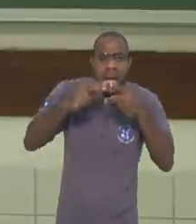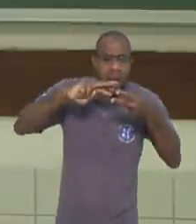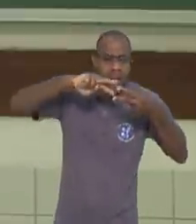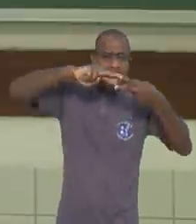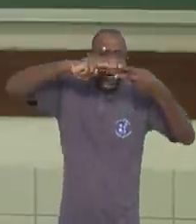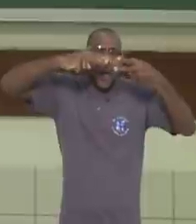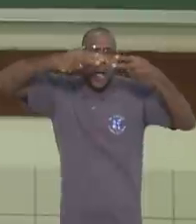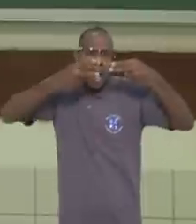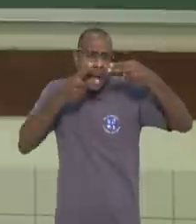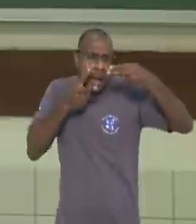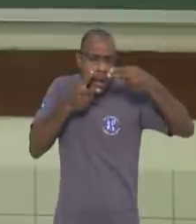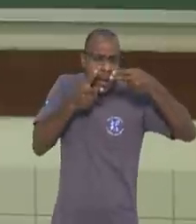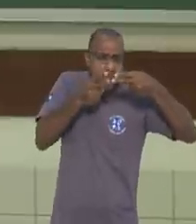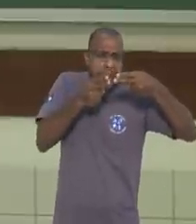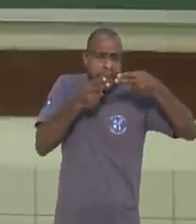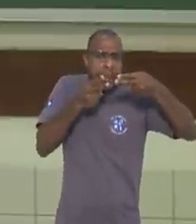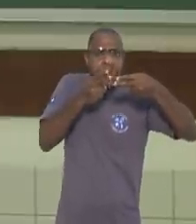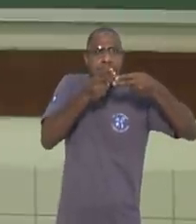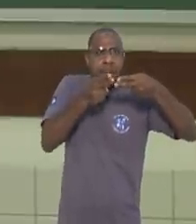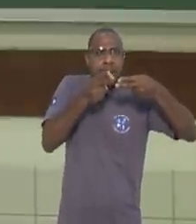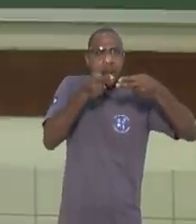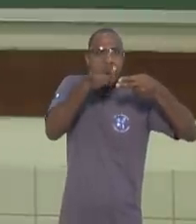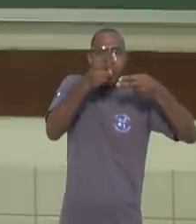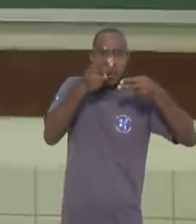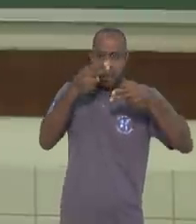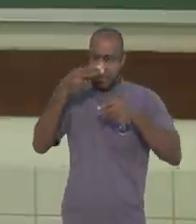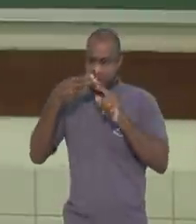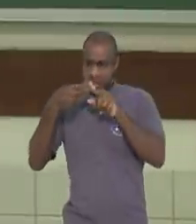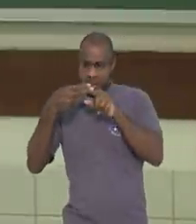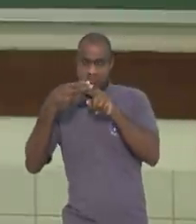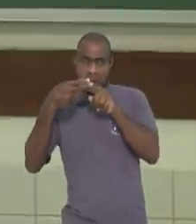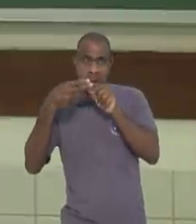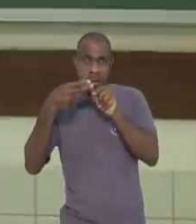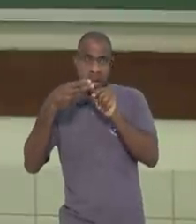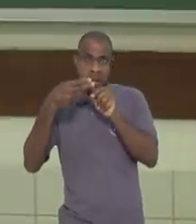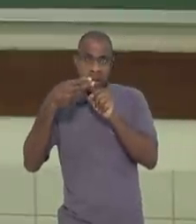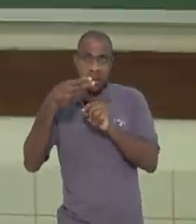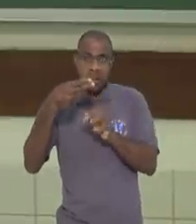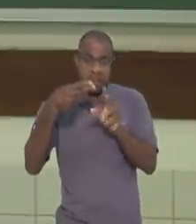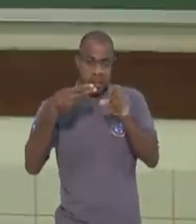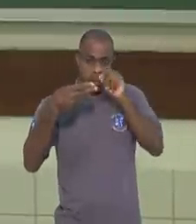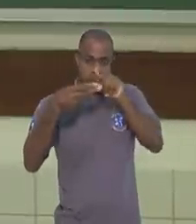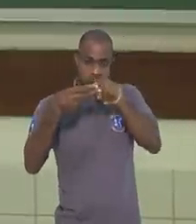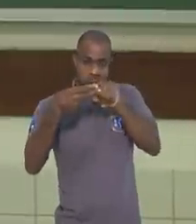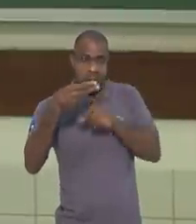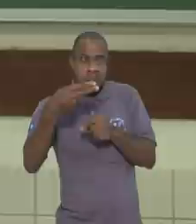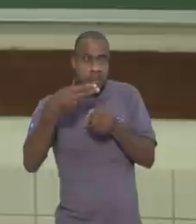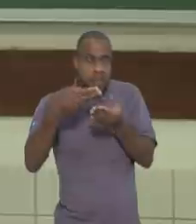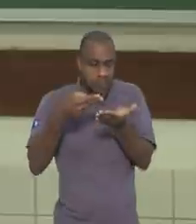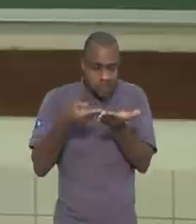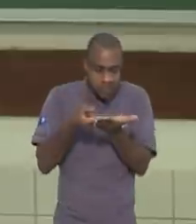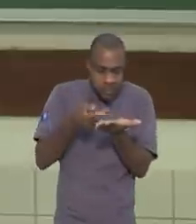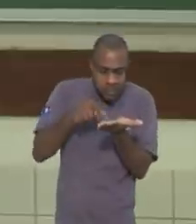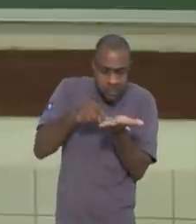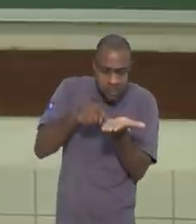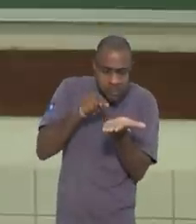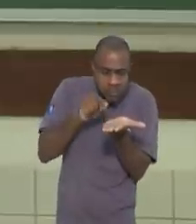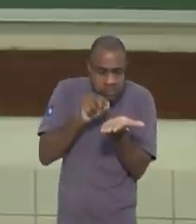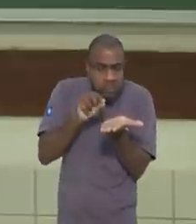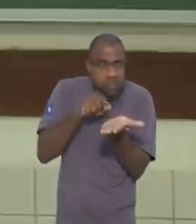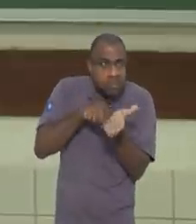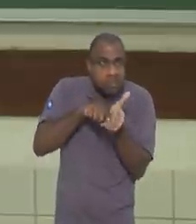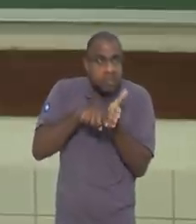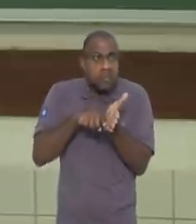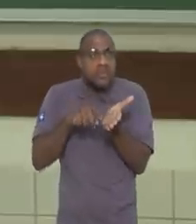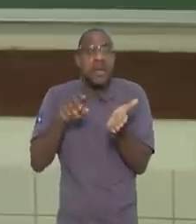interesse? Então ele identificou a parte lá do vírus, por exemplo, que ele quer, o gene dele de interesse, vai lá, coloca uma enzima de restrição, a enzima